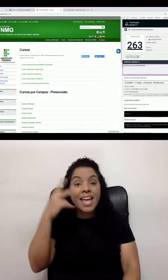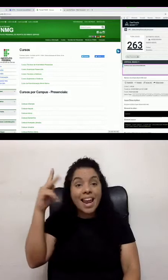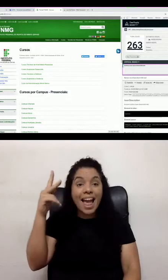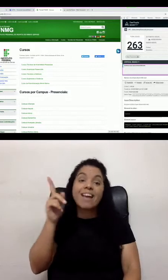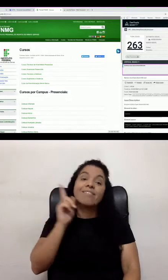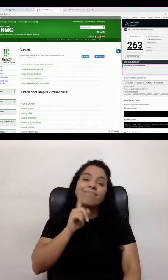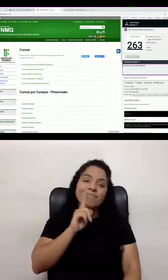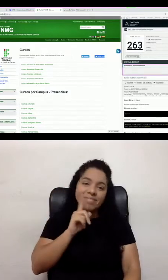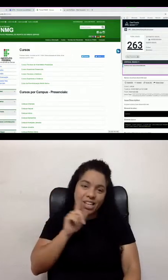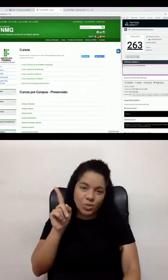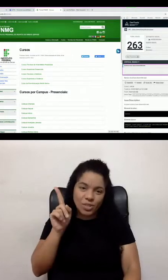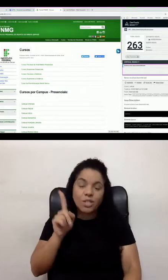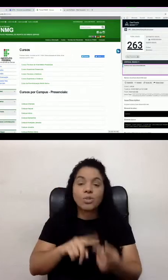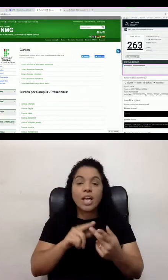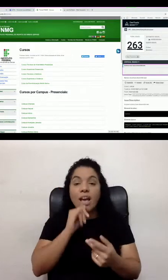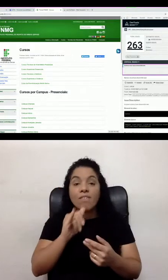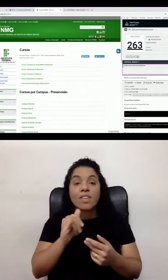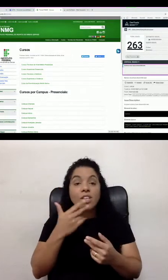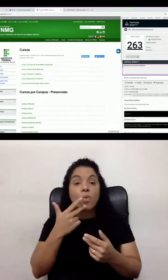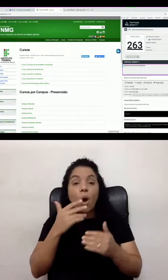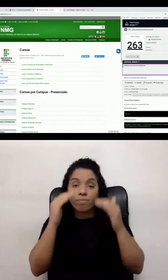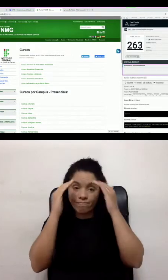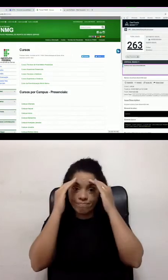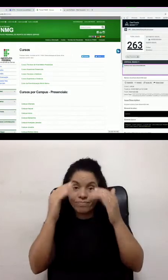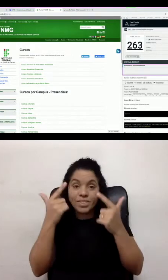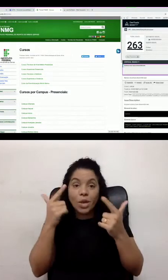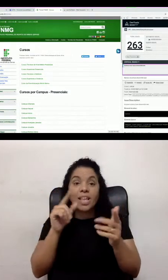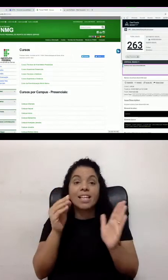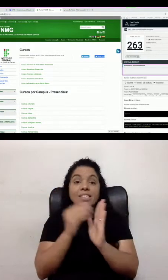Então, ele te fala qual que você está infringindo.